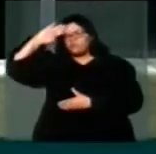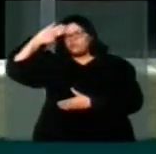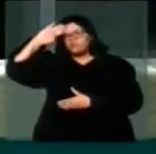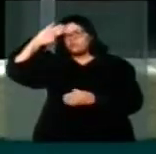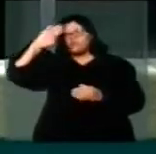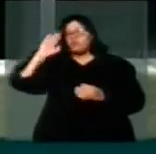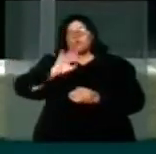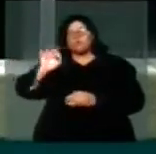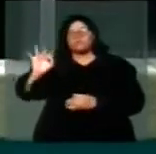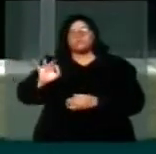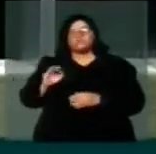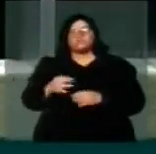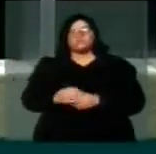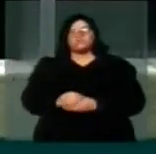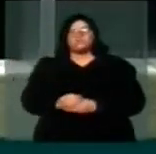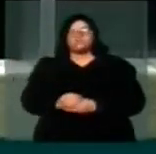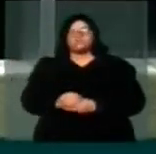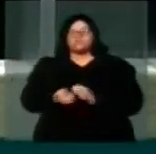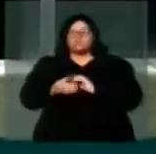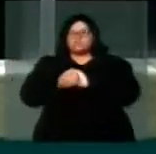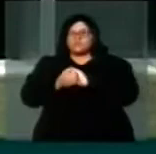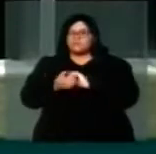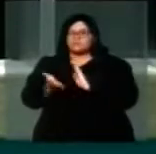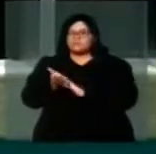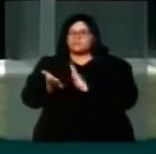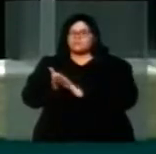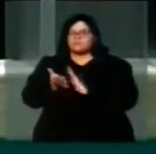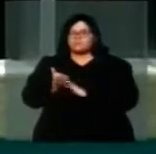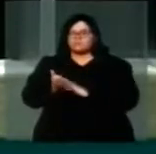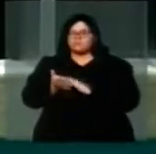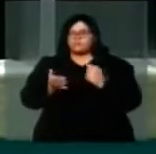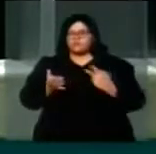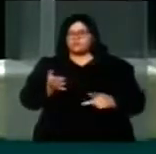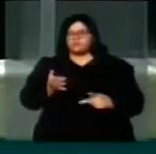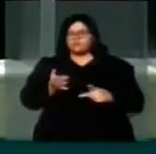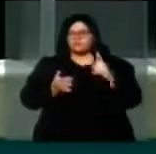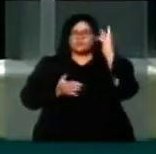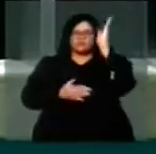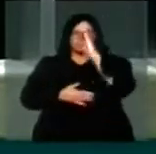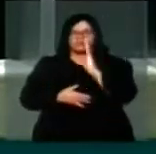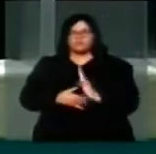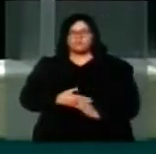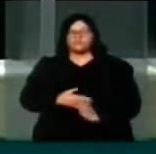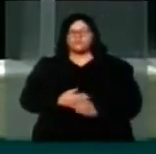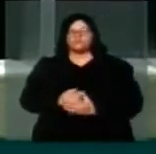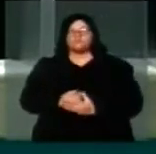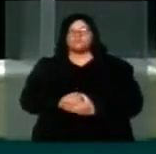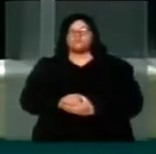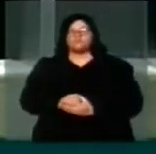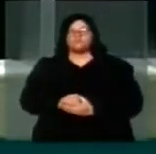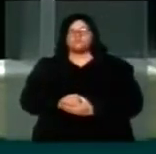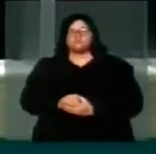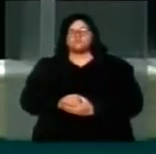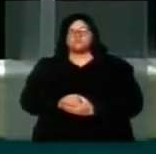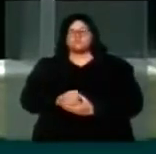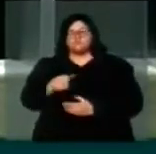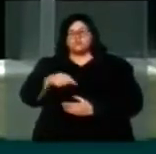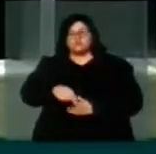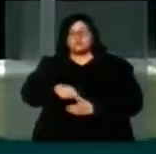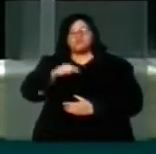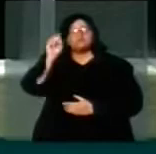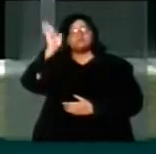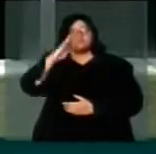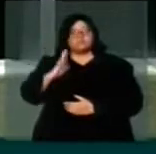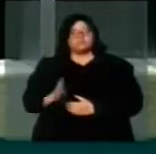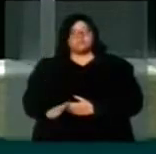como um distensionamento. E aqui no Brasil, em especial, só queria finalizar com isso, presidente, aqui no Brasil,